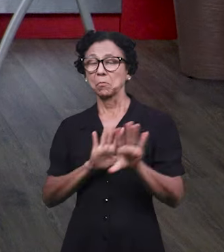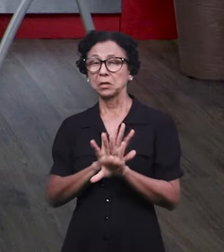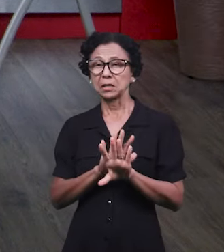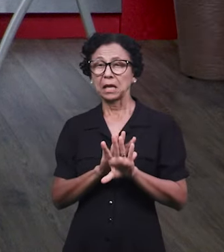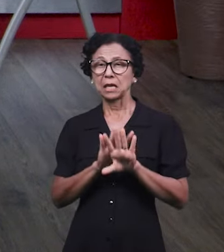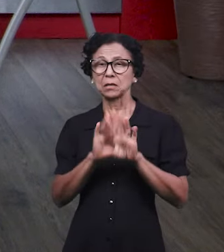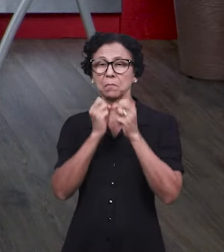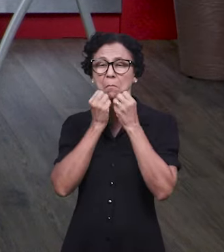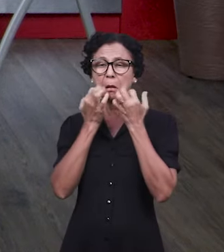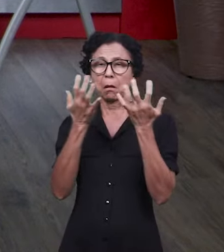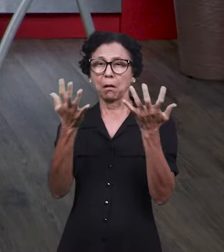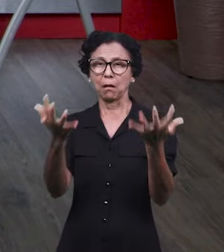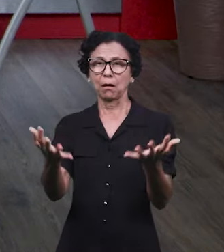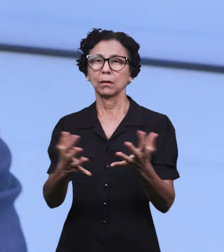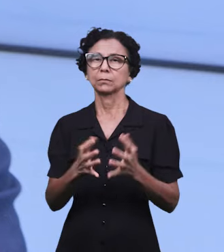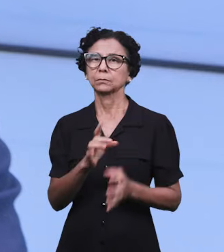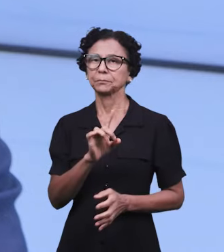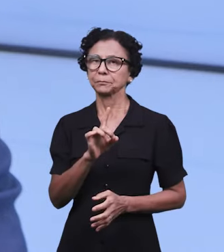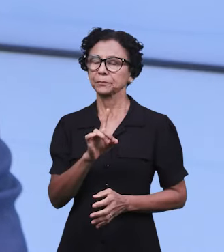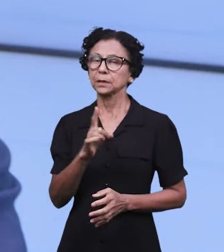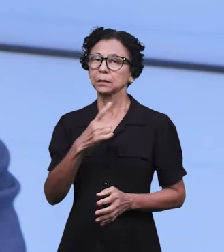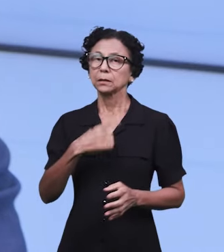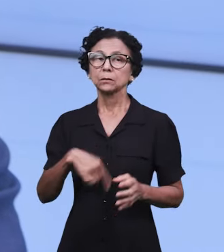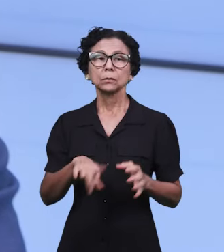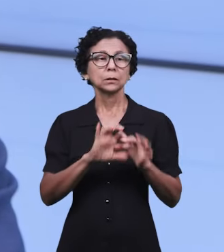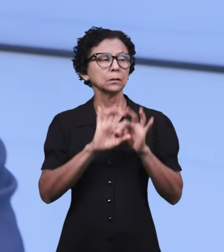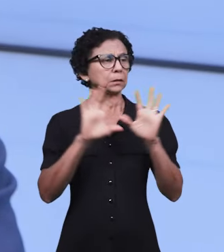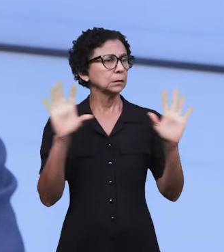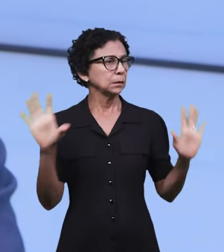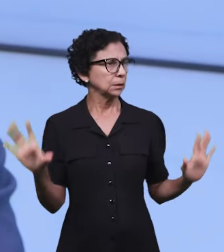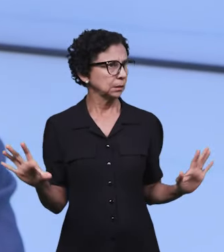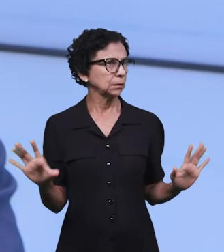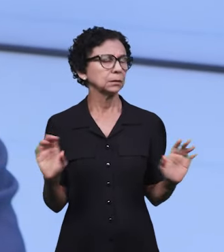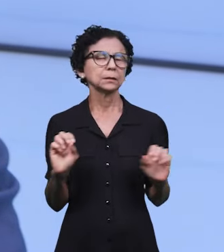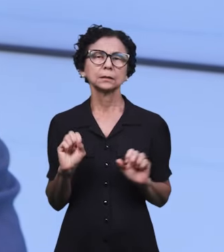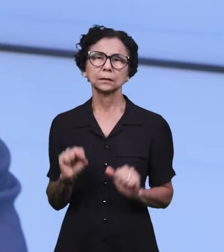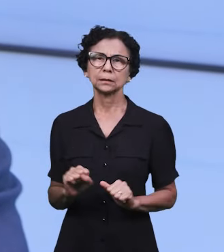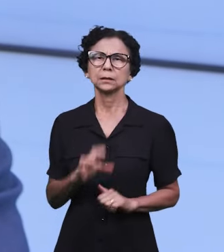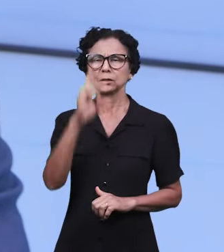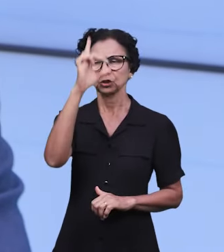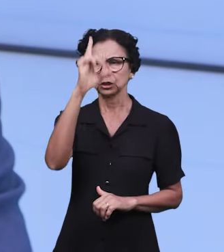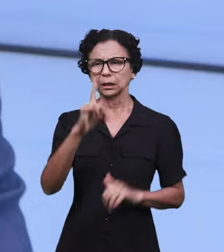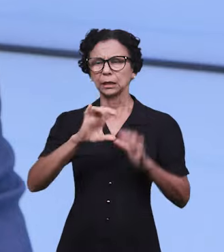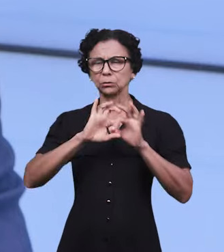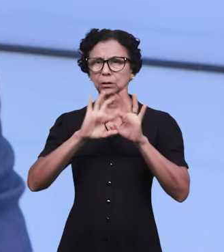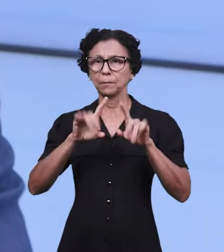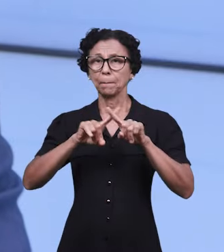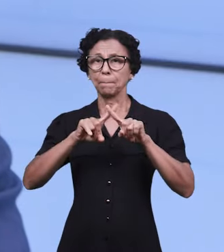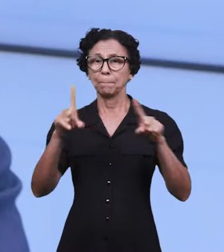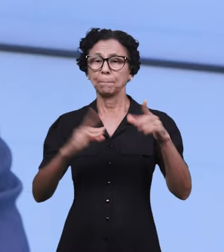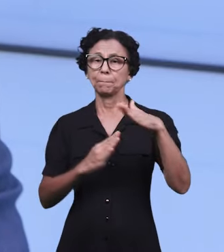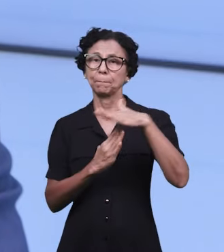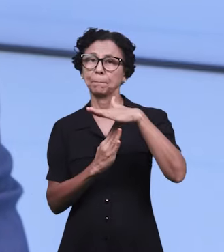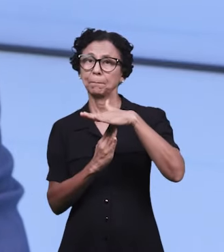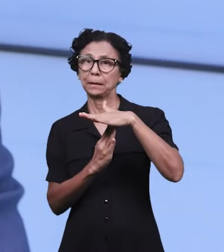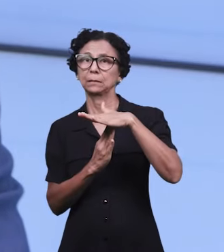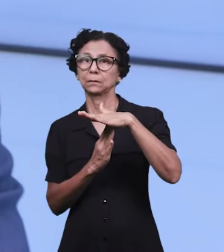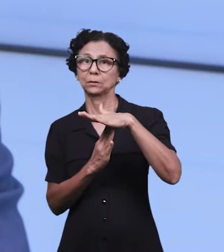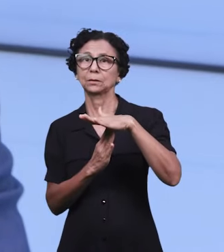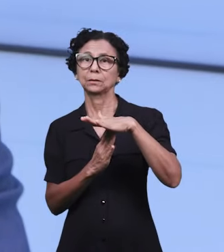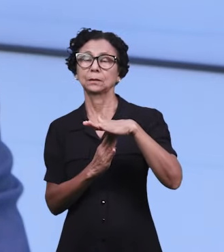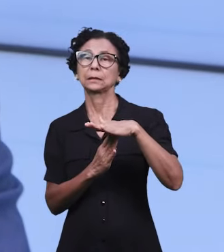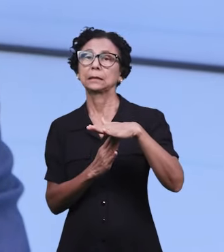nós temos uma liberdade Mas cont lembrou toda a liberdade ela tem que ter um limite e principalmente